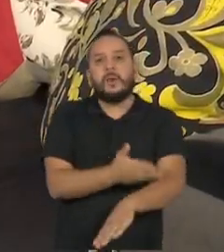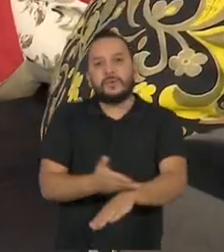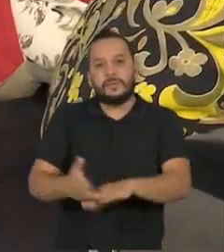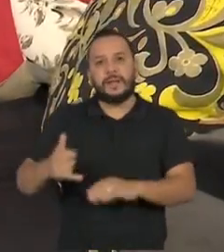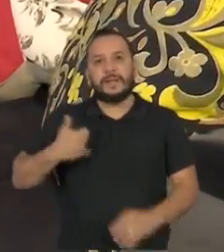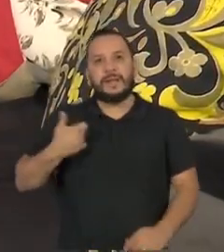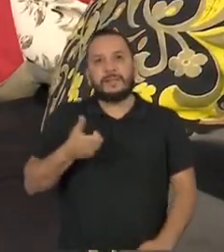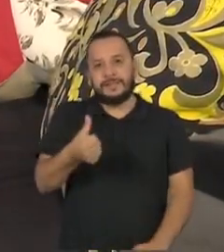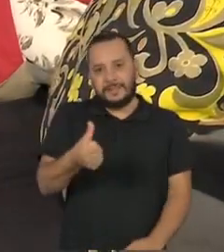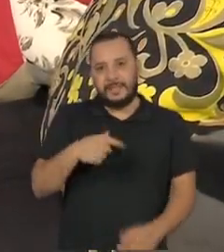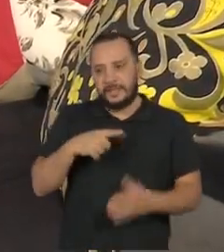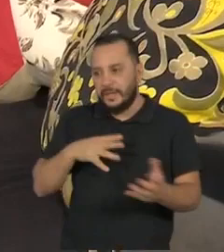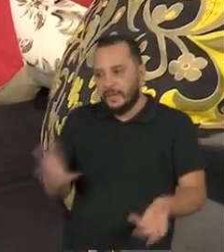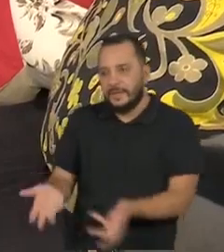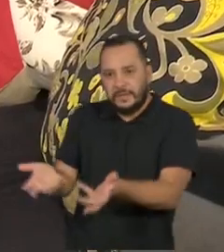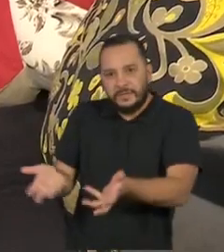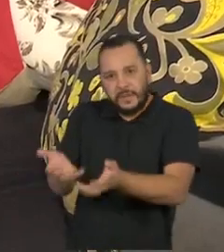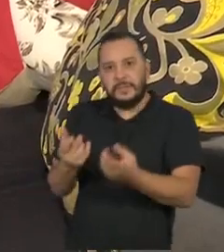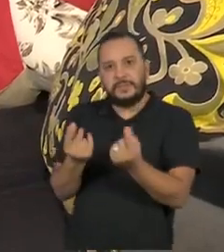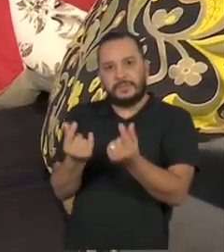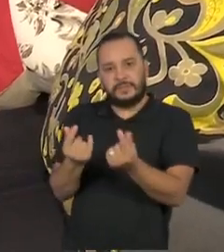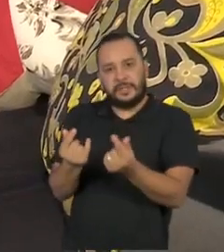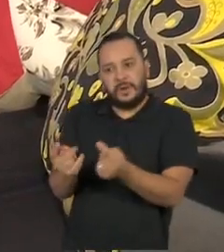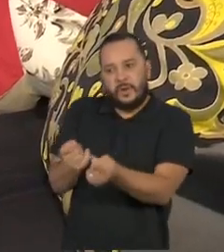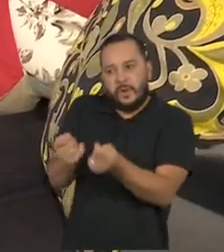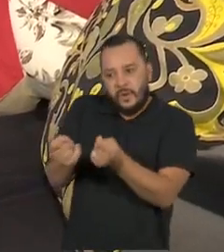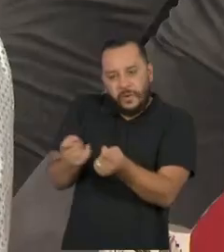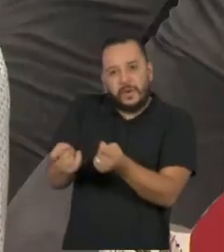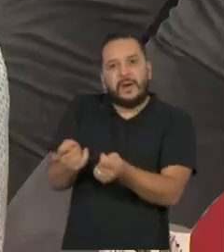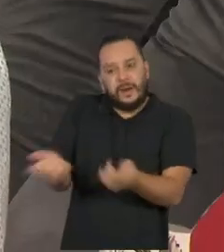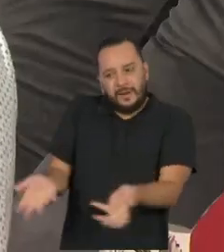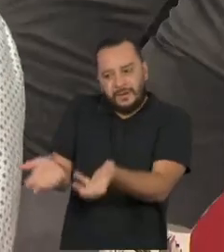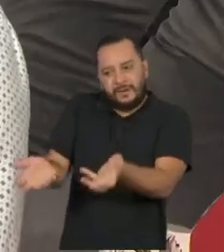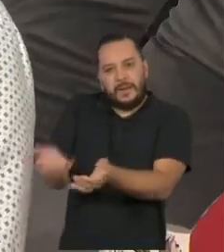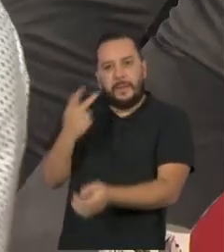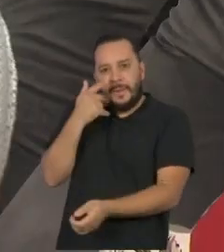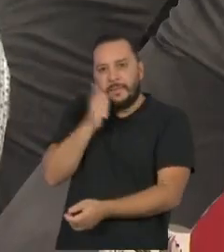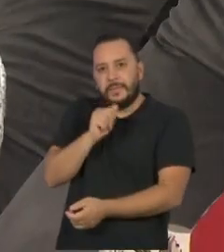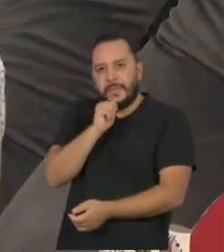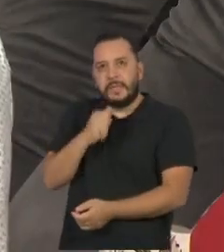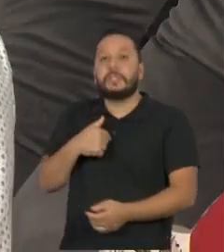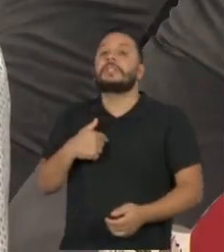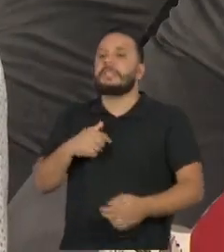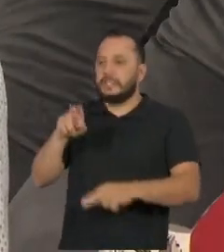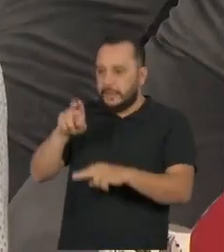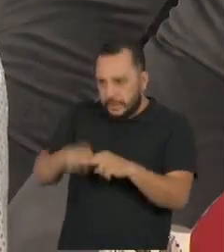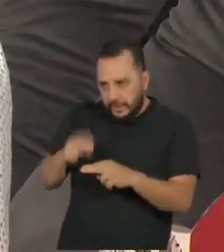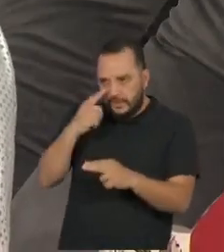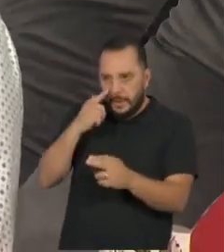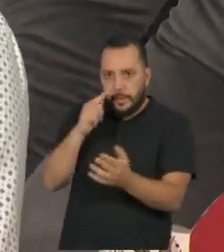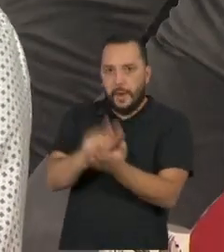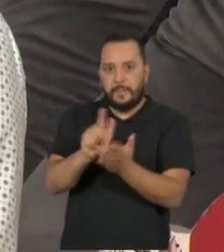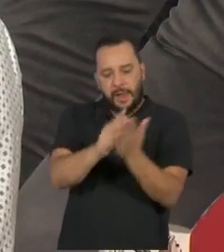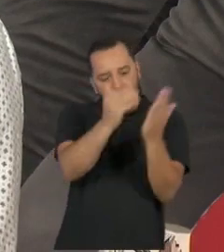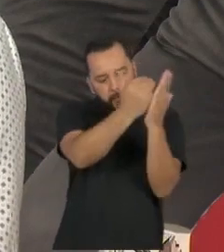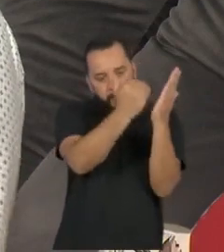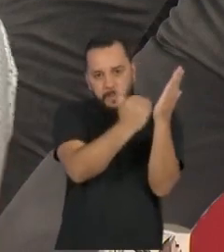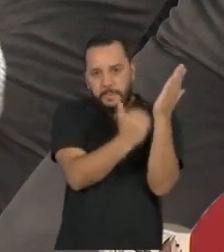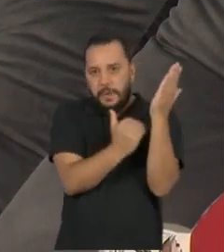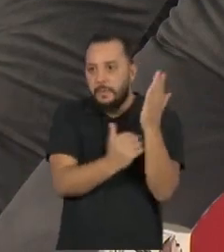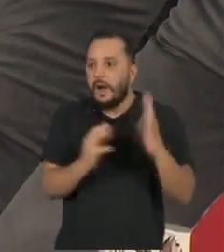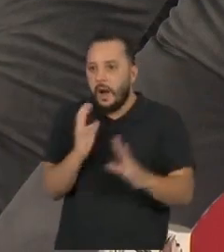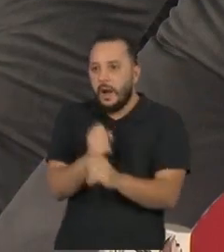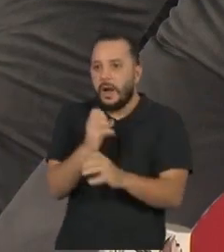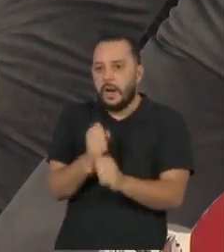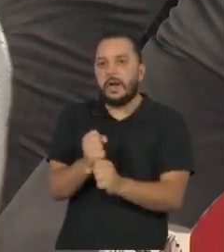pais incentivaram a economizar e ter controle financeiro. A gente senta, a gente procura orçar tudo, coloca no papel, faz conta. Peraí, quais